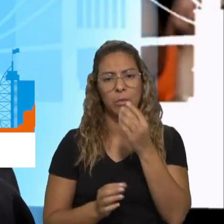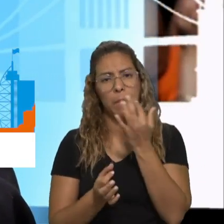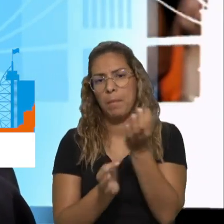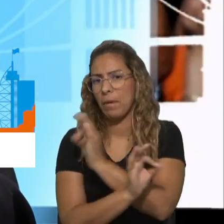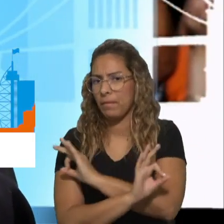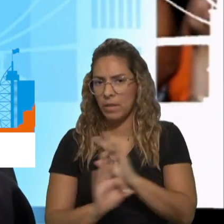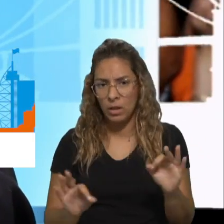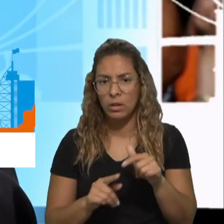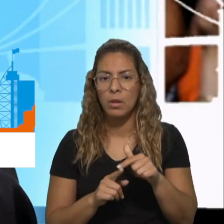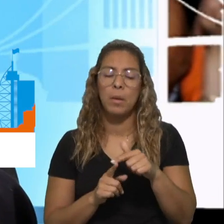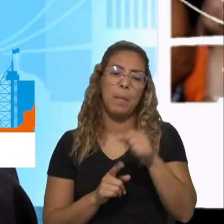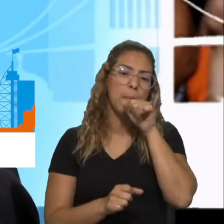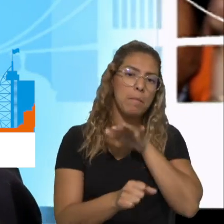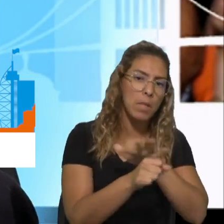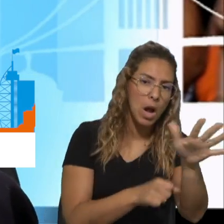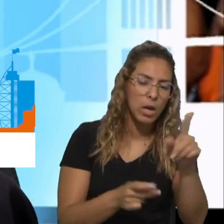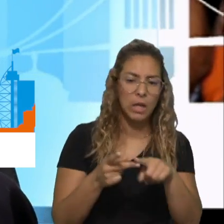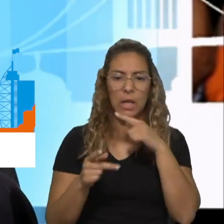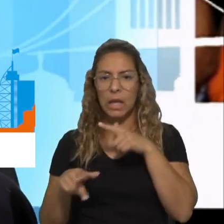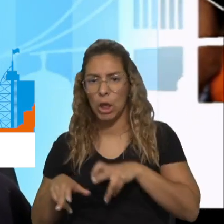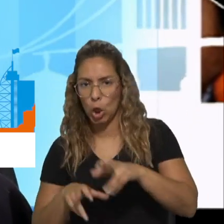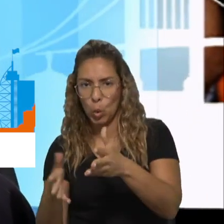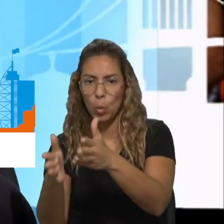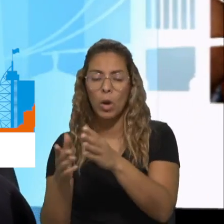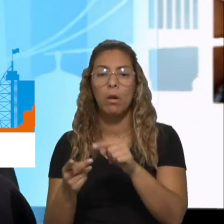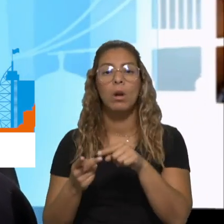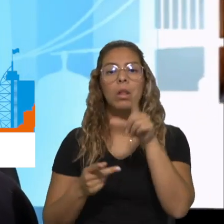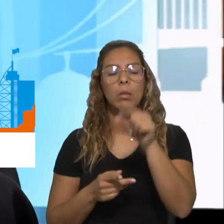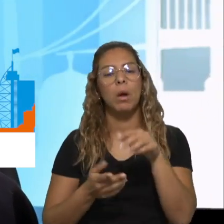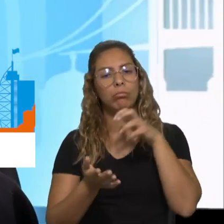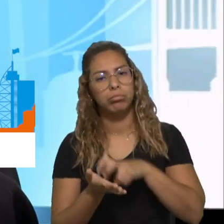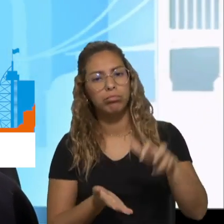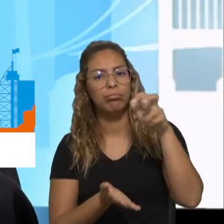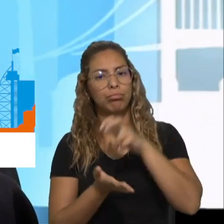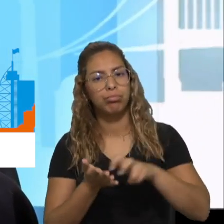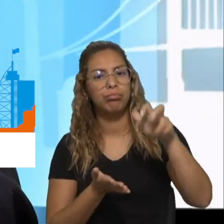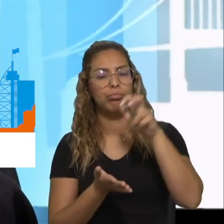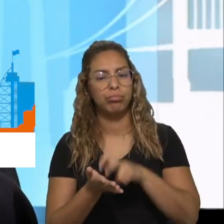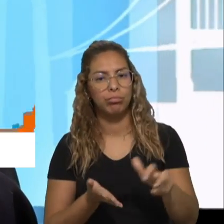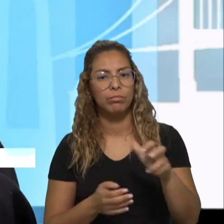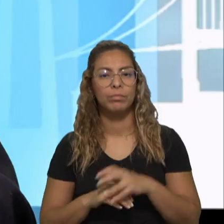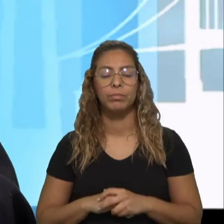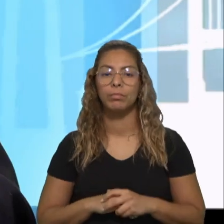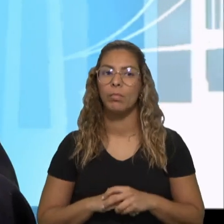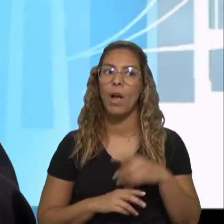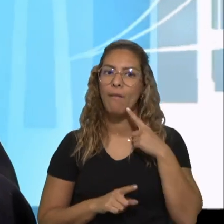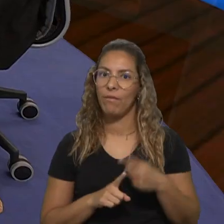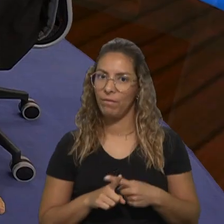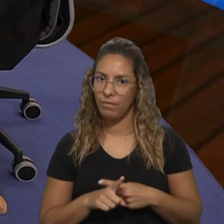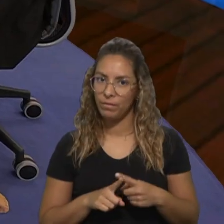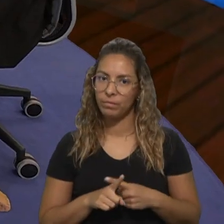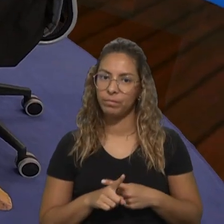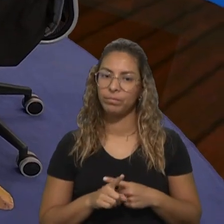de mar, de rio e depois de peregrinação. O nosso grande interesse